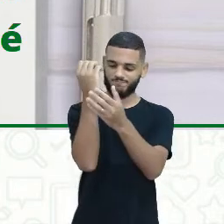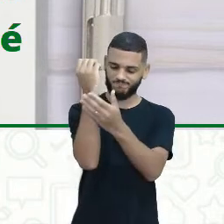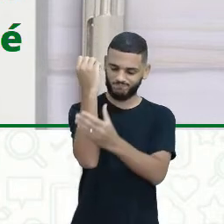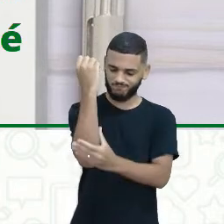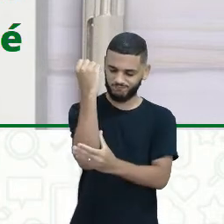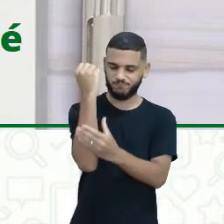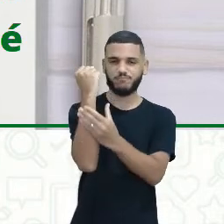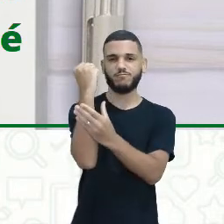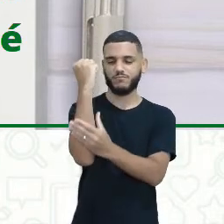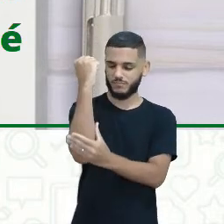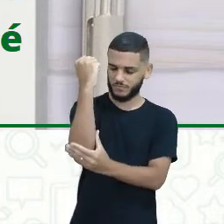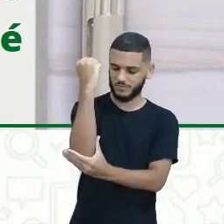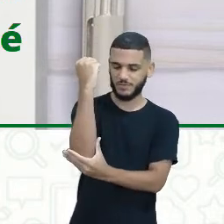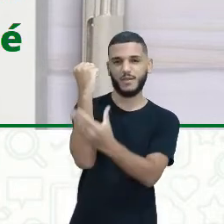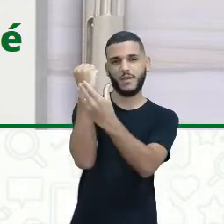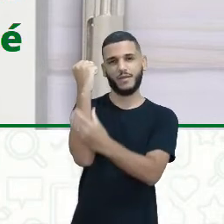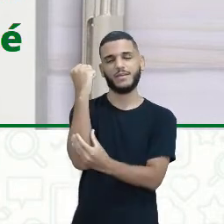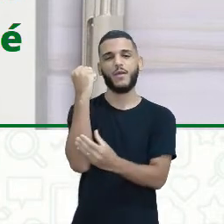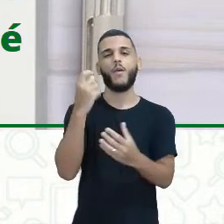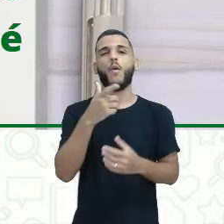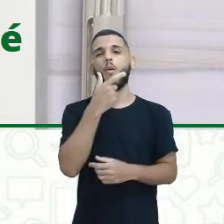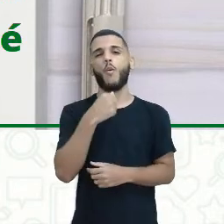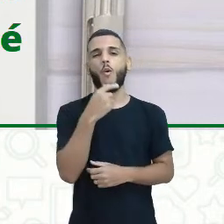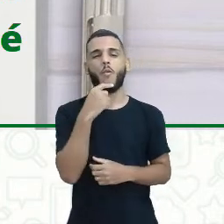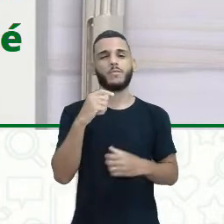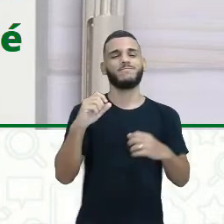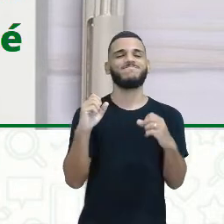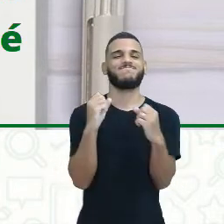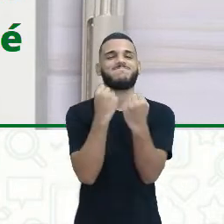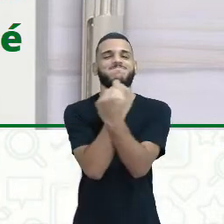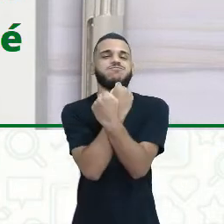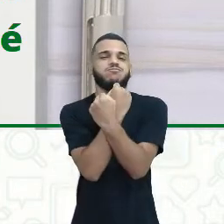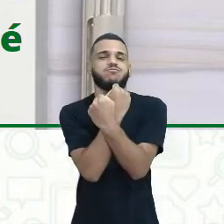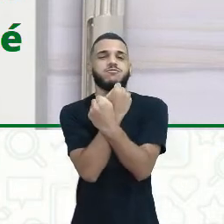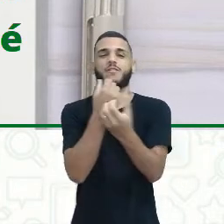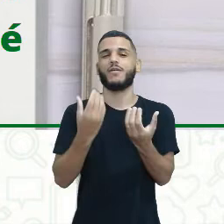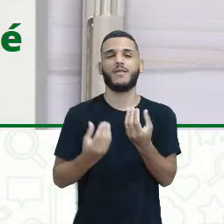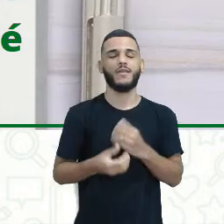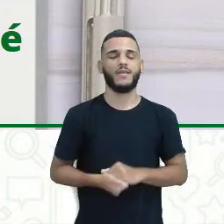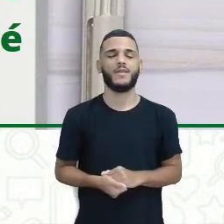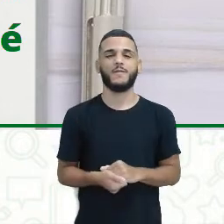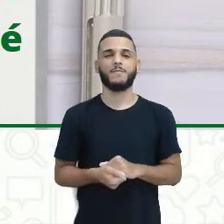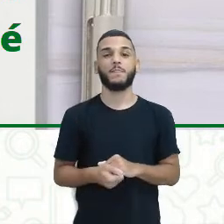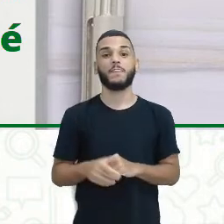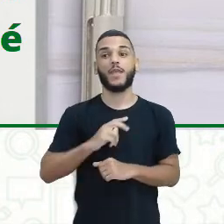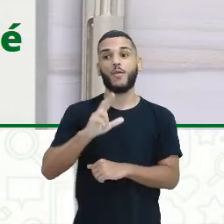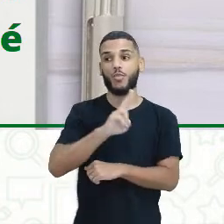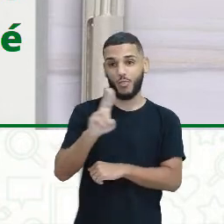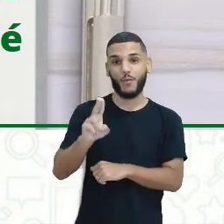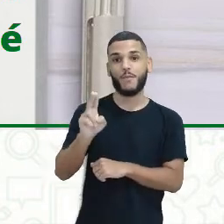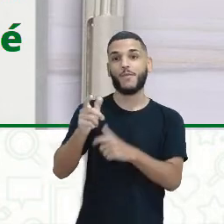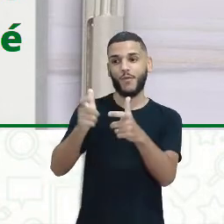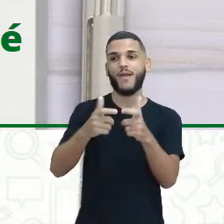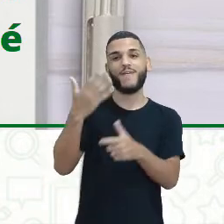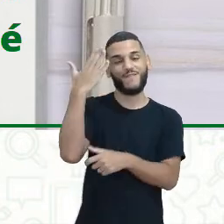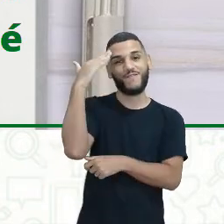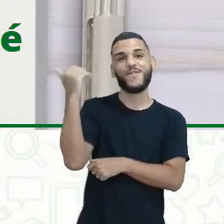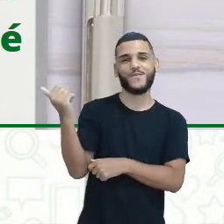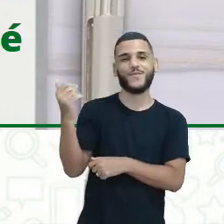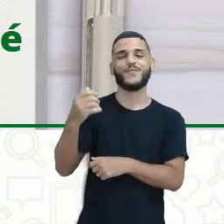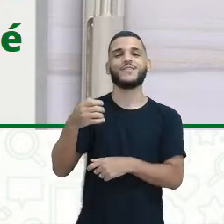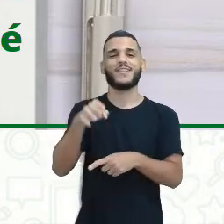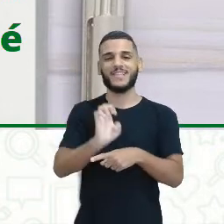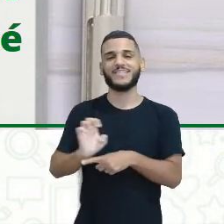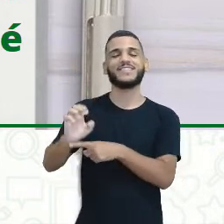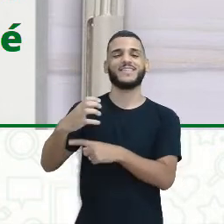Pelourinho, inclusive, né, virou o nome, né, de um local, né, muito famoso lá no estado